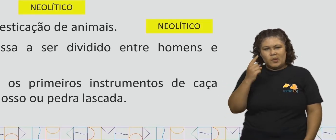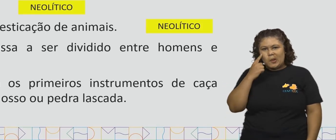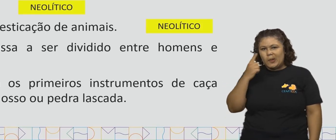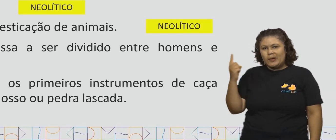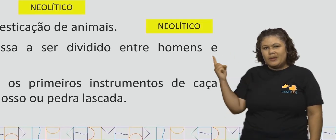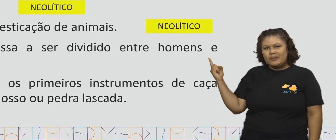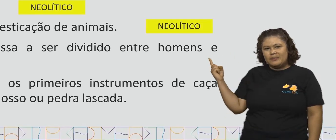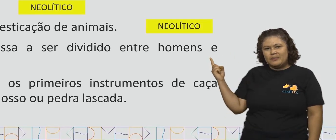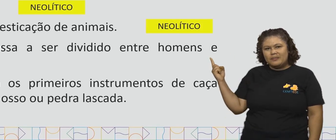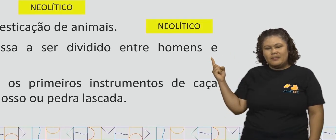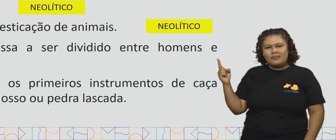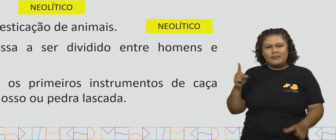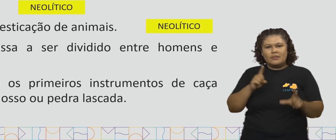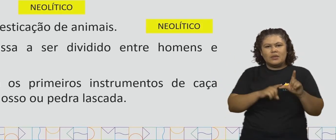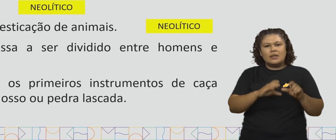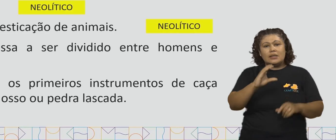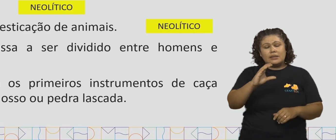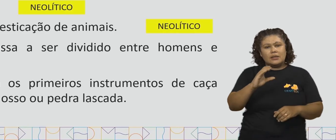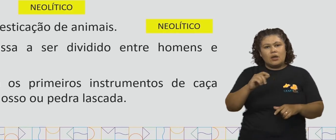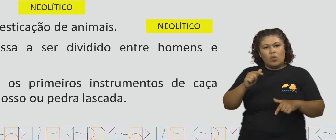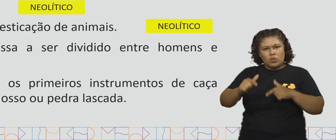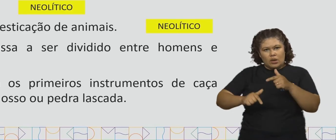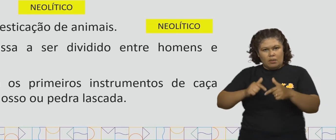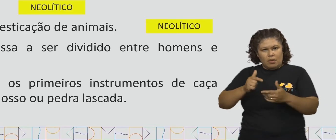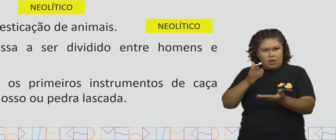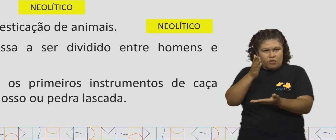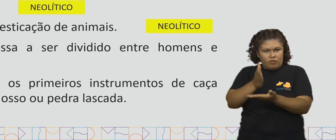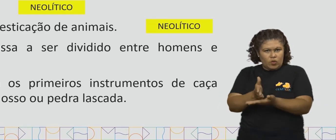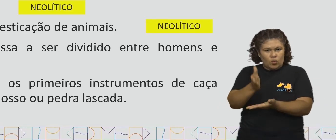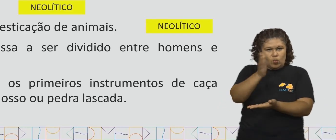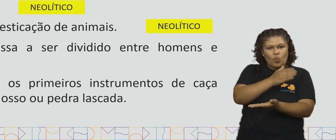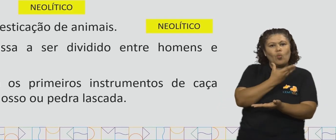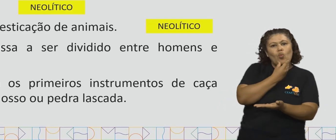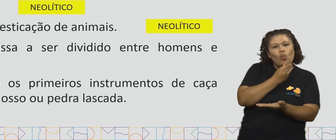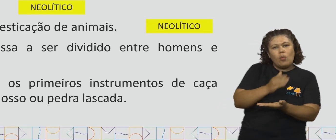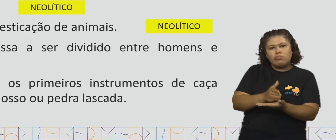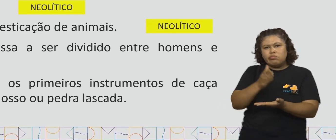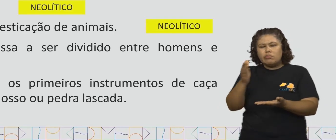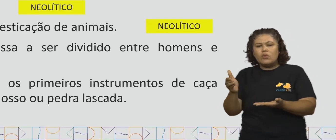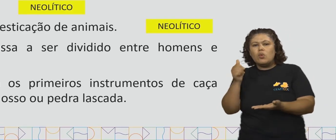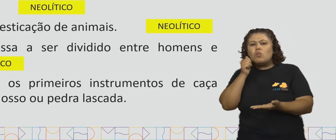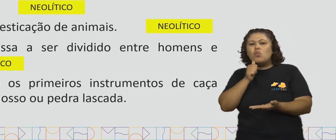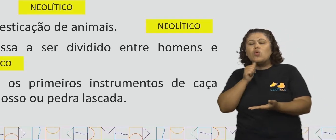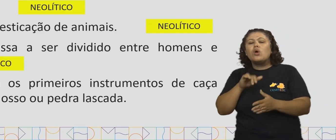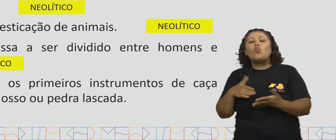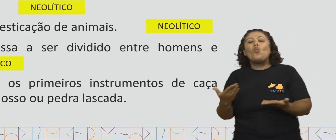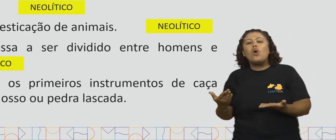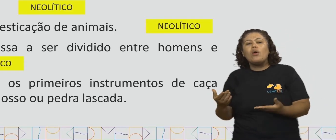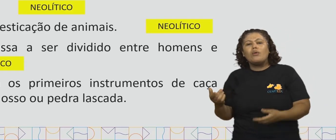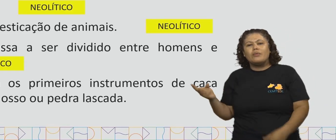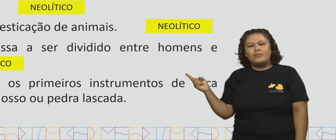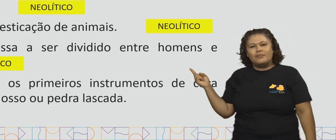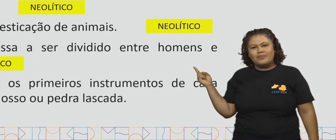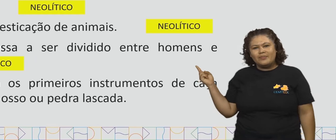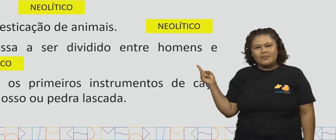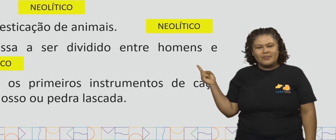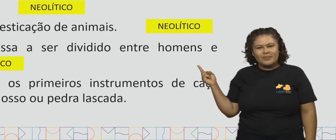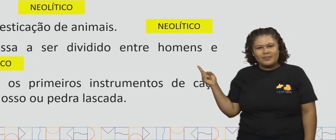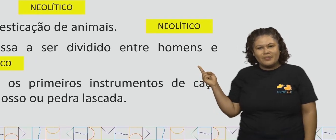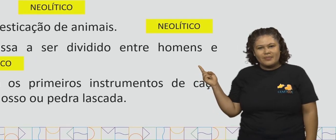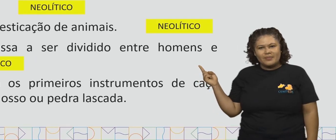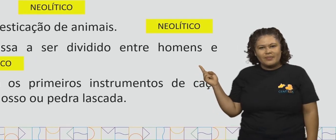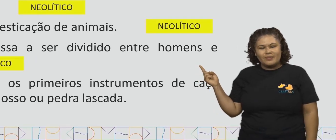C, o trabalho passa a ser dividido entre homens e mulheres. Em que fase foi? No Neolítico